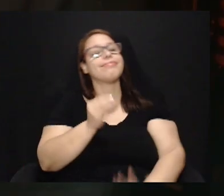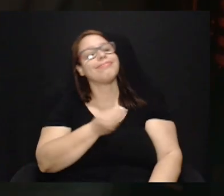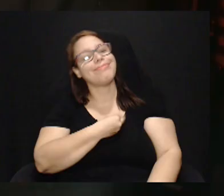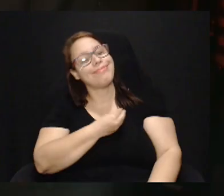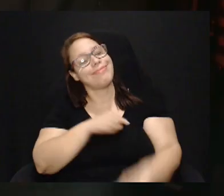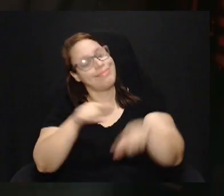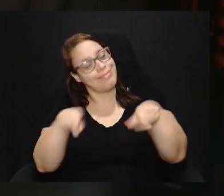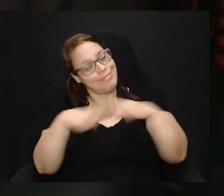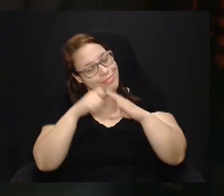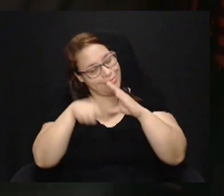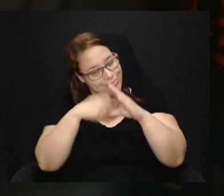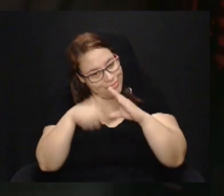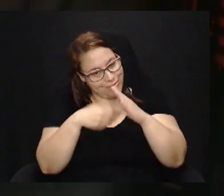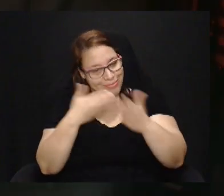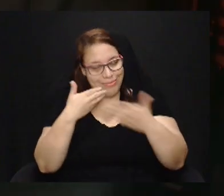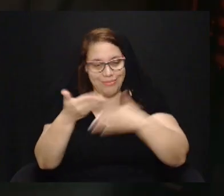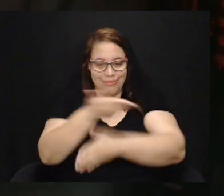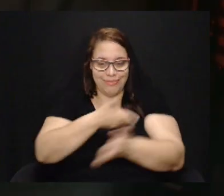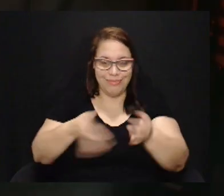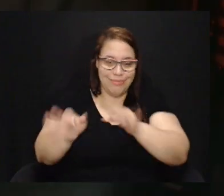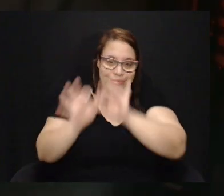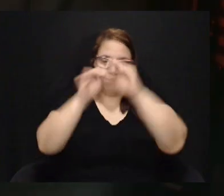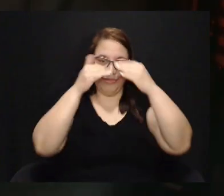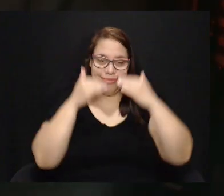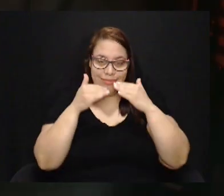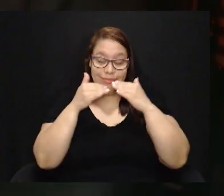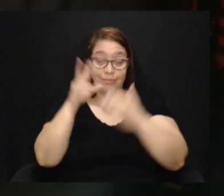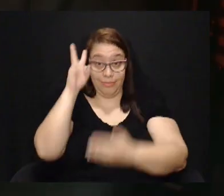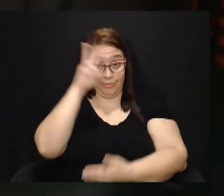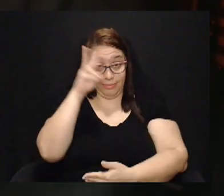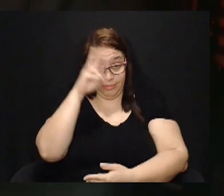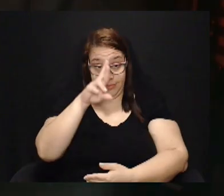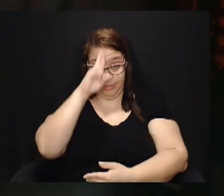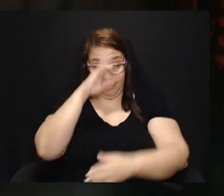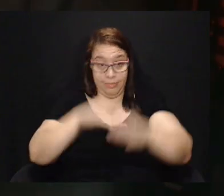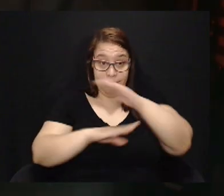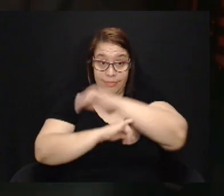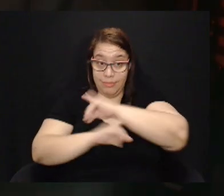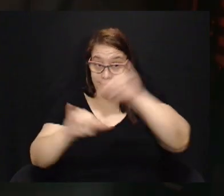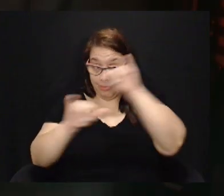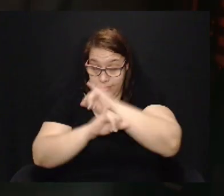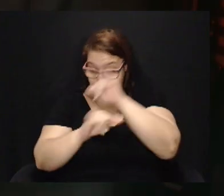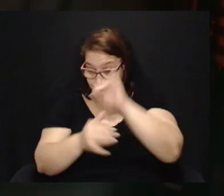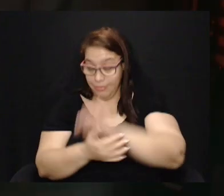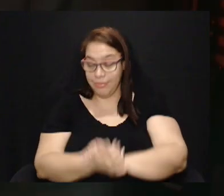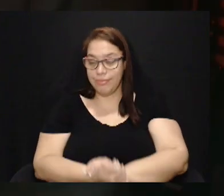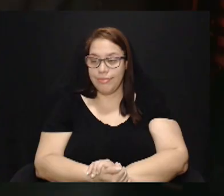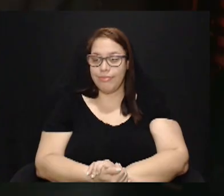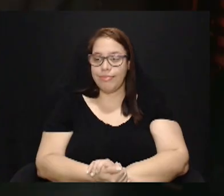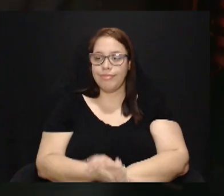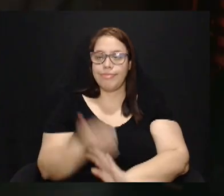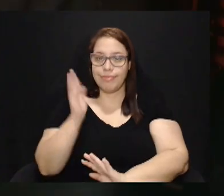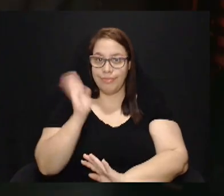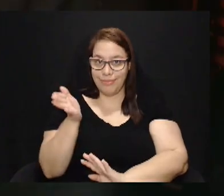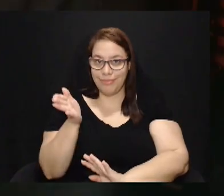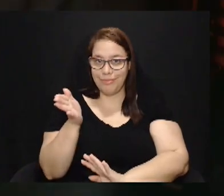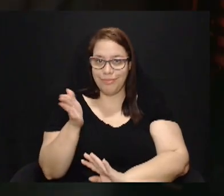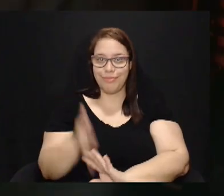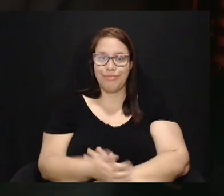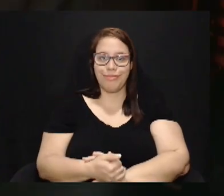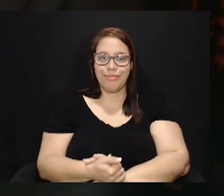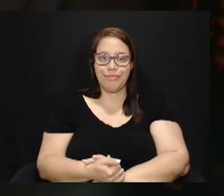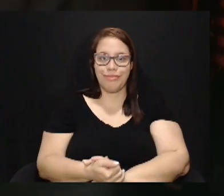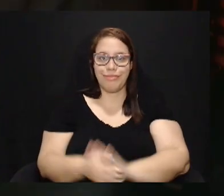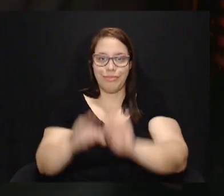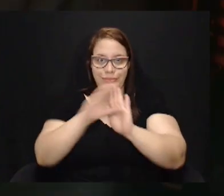Câmara, e contamos com a sua audiência, com a sua companhia. Lembrando que ao meio-dia nós temos Câmara Notícia, daqui a pouquinho, né? Já. E a programação da TV Câmara